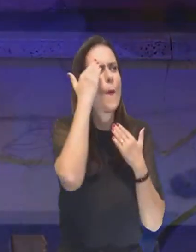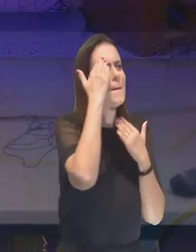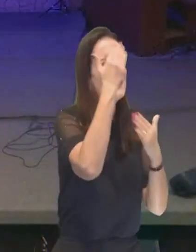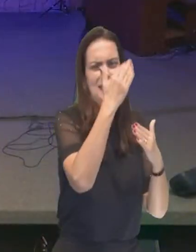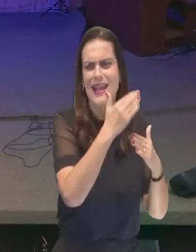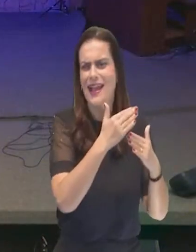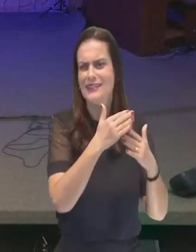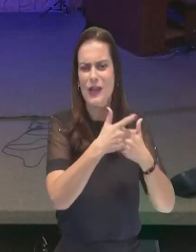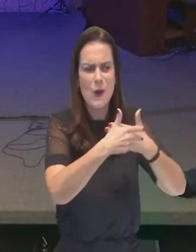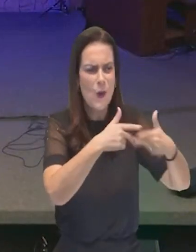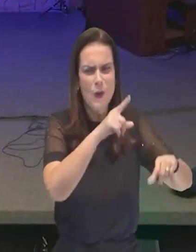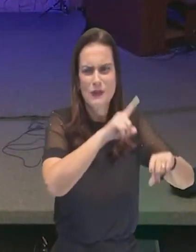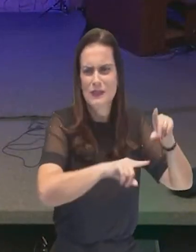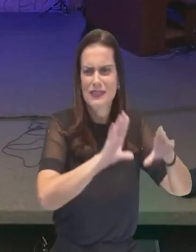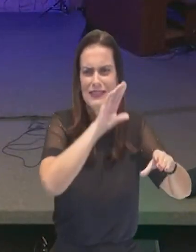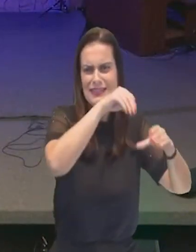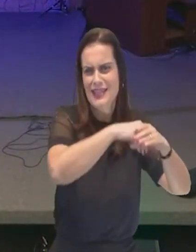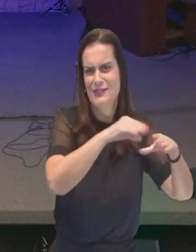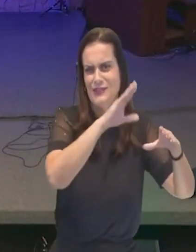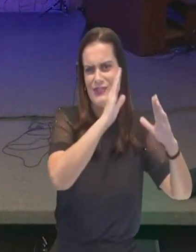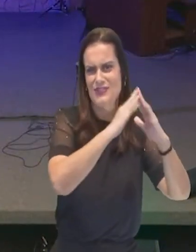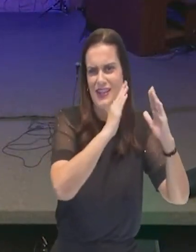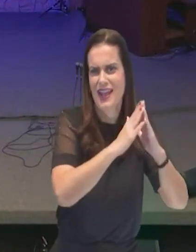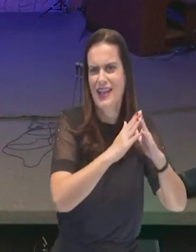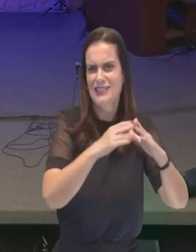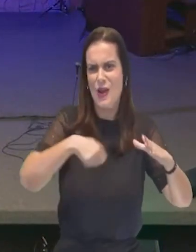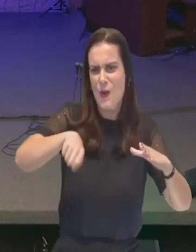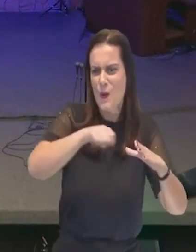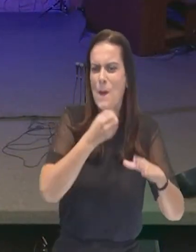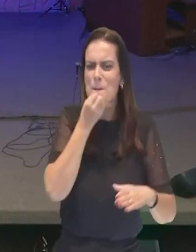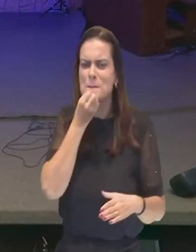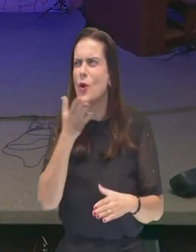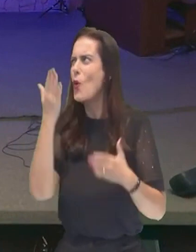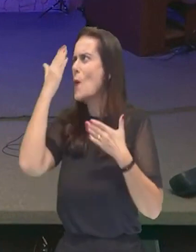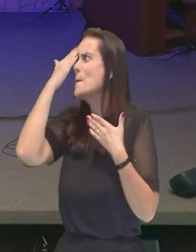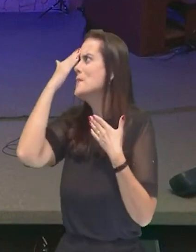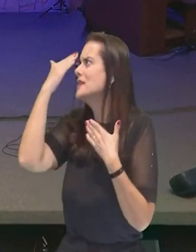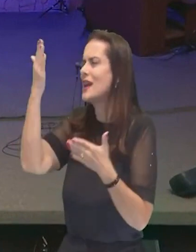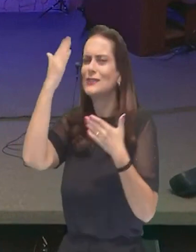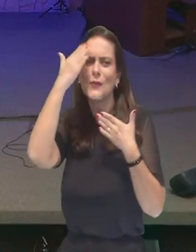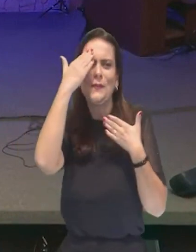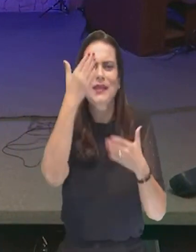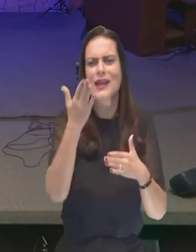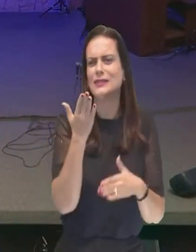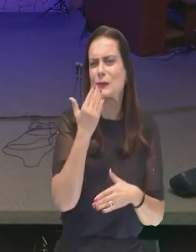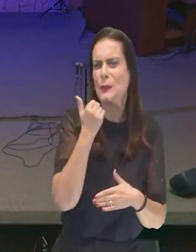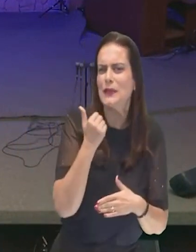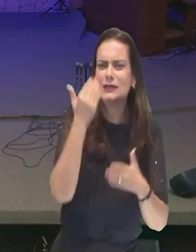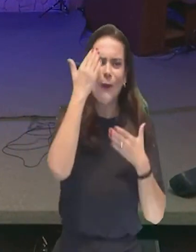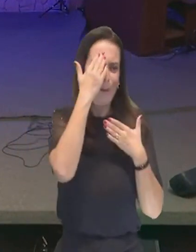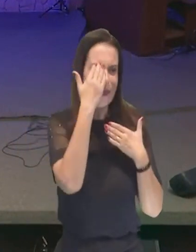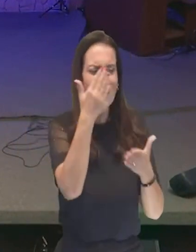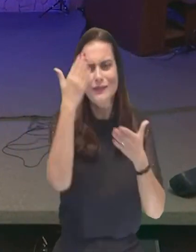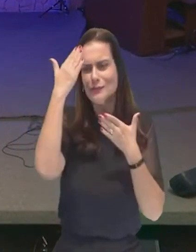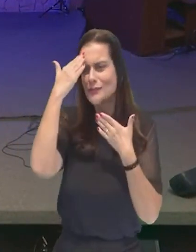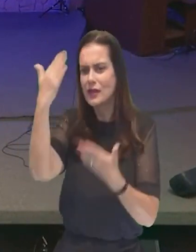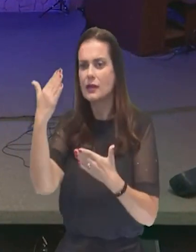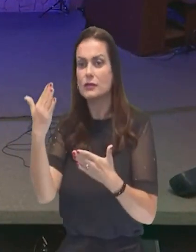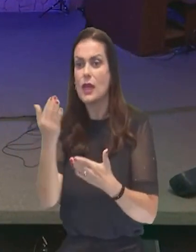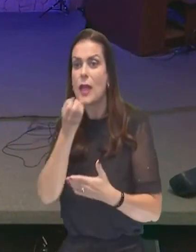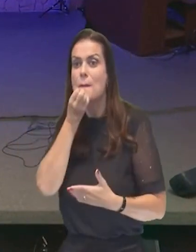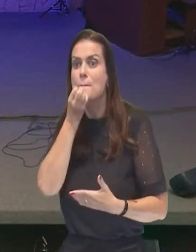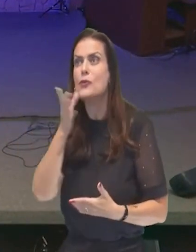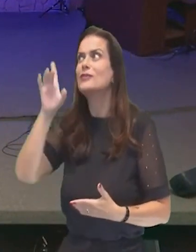esses móveis que eu tenho aqui, Senhor, muito obrigado por essa cozinha tão boa, Senhor, muito obrigado por esse alimento que eu estou comendo hoje aqui. Isso é bondade